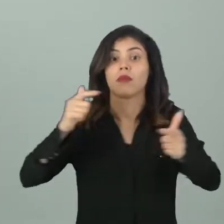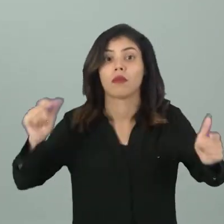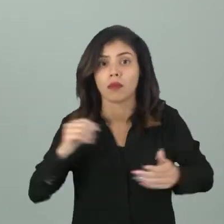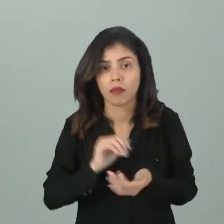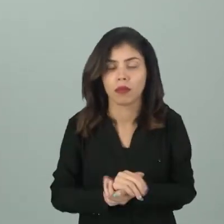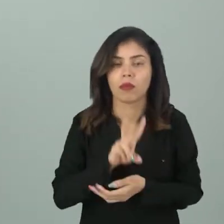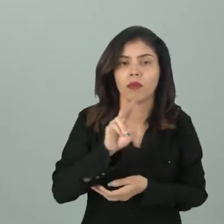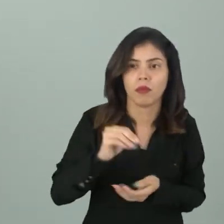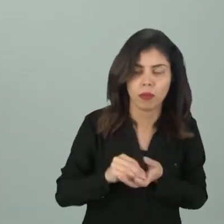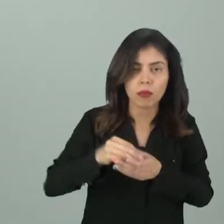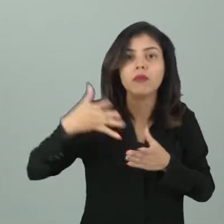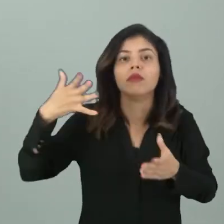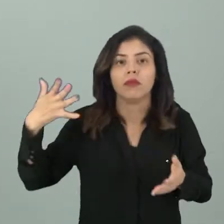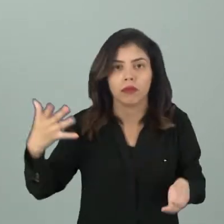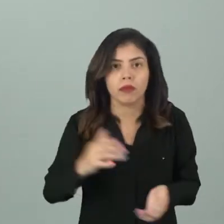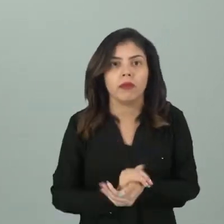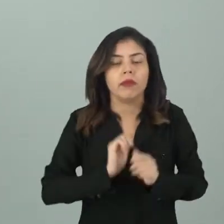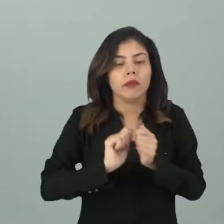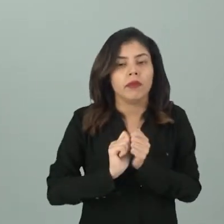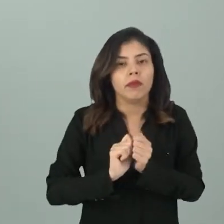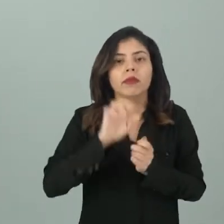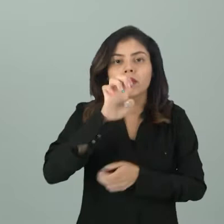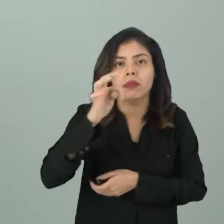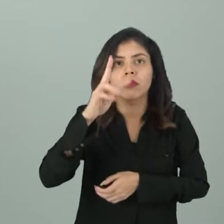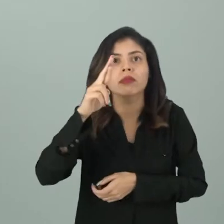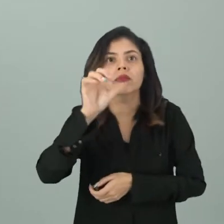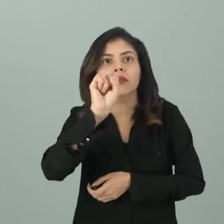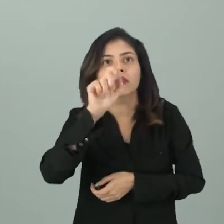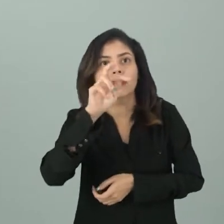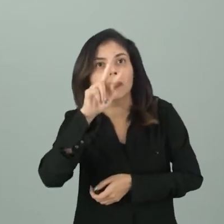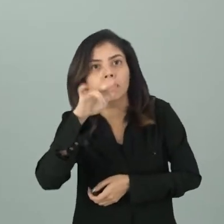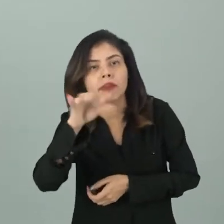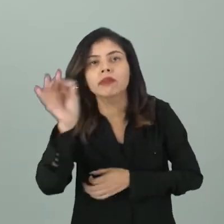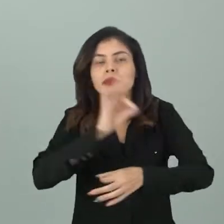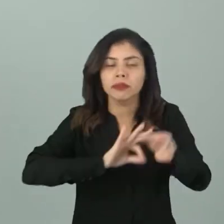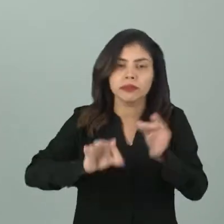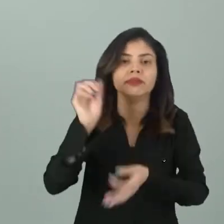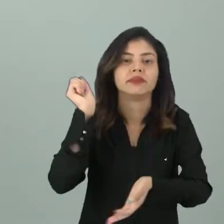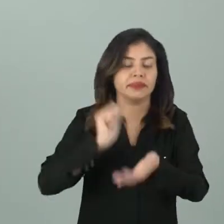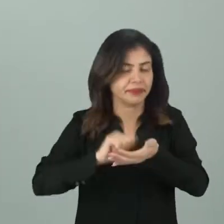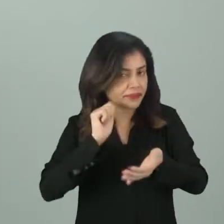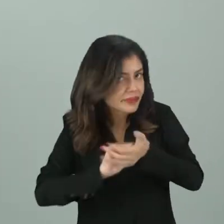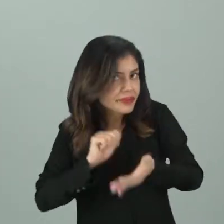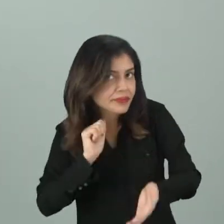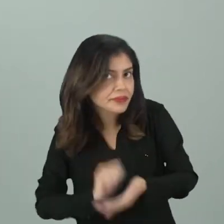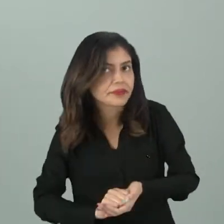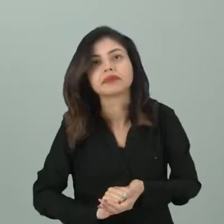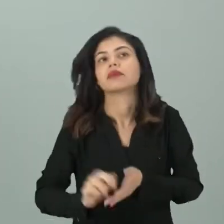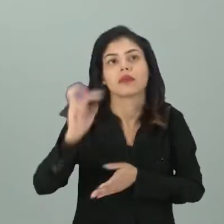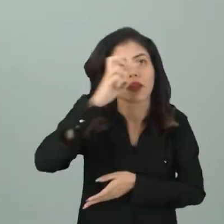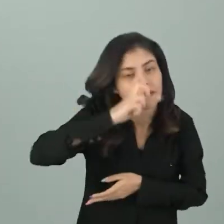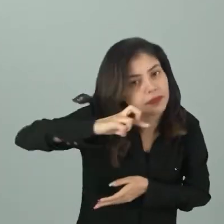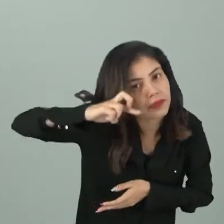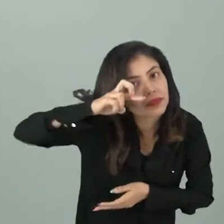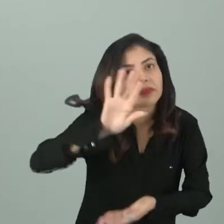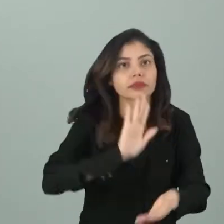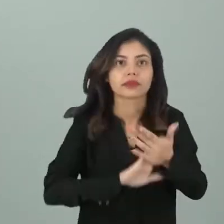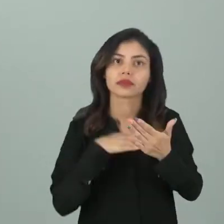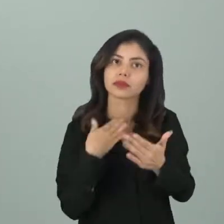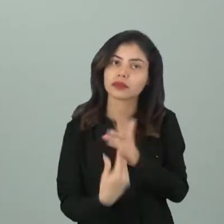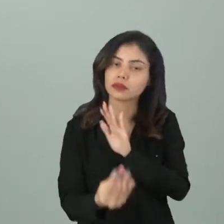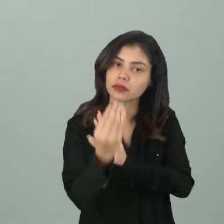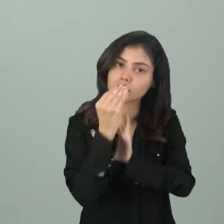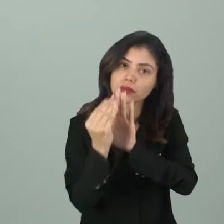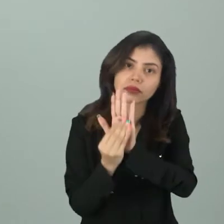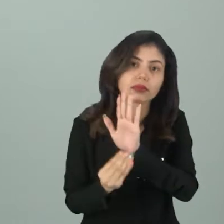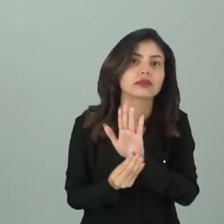do que isso. Ela vai sistematizar, ela vai organizar, descrever,